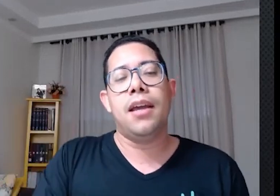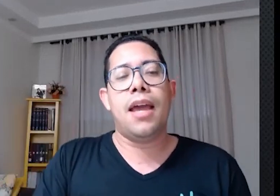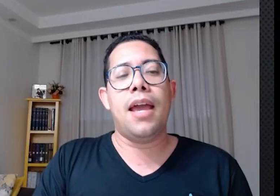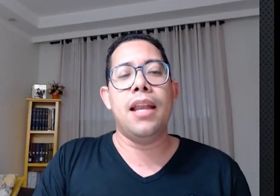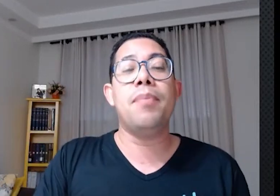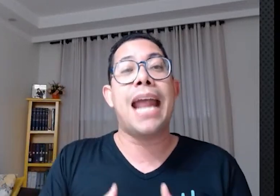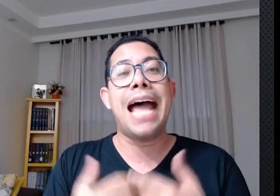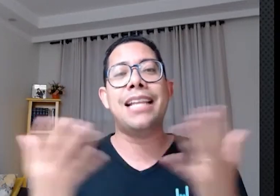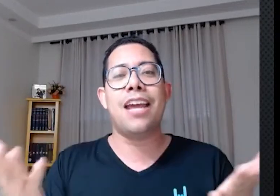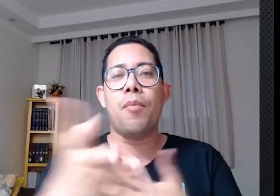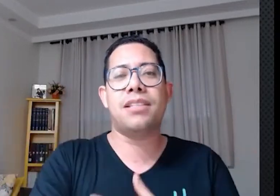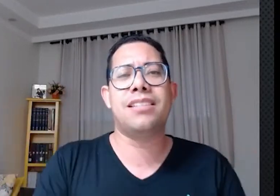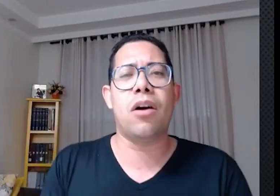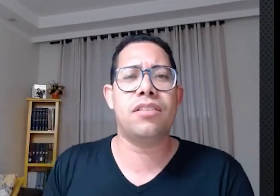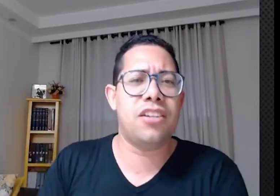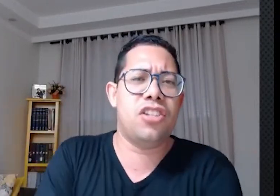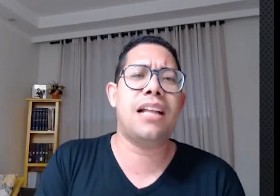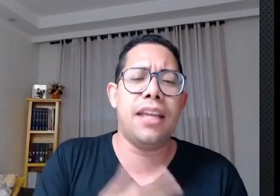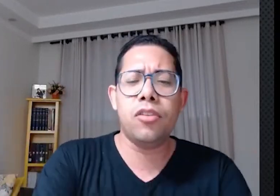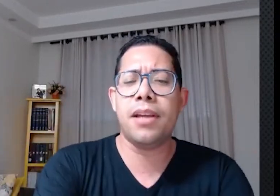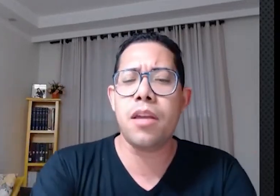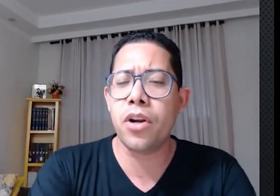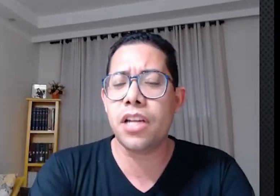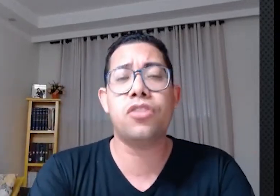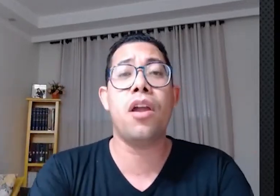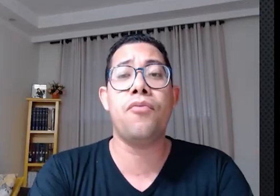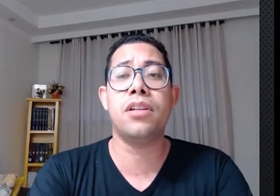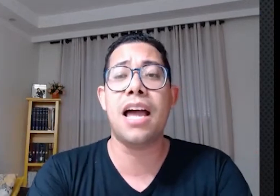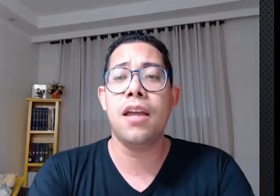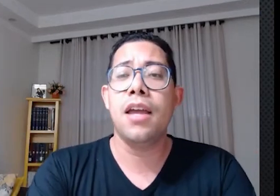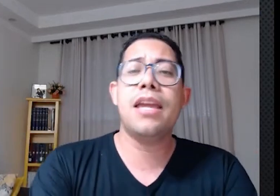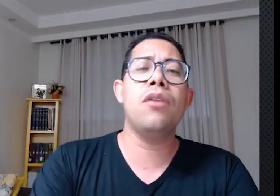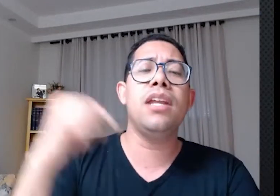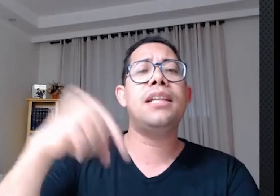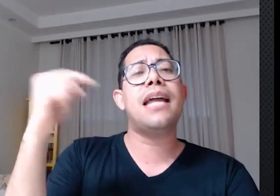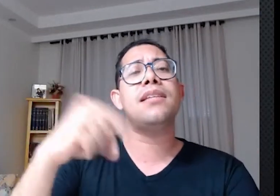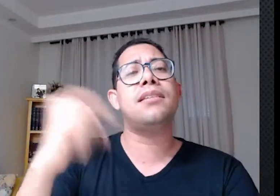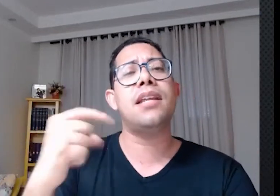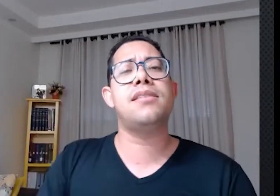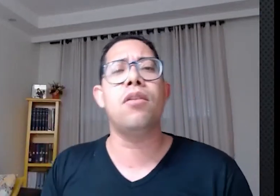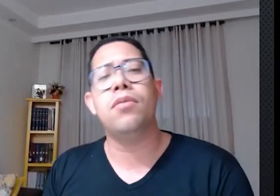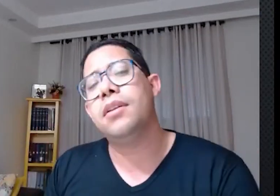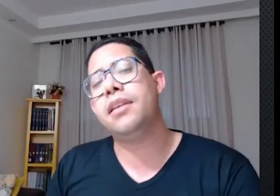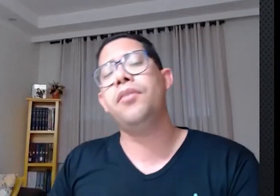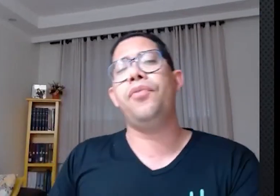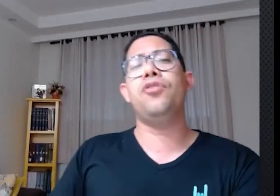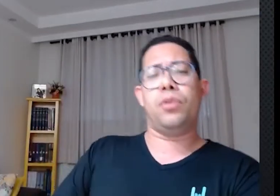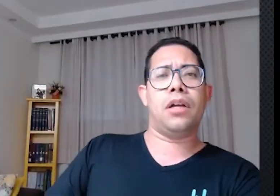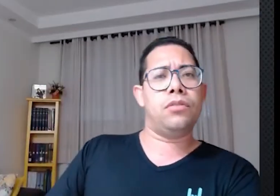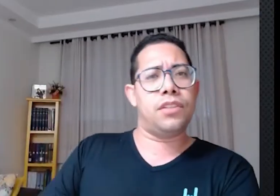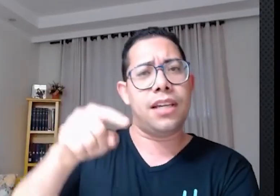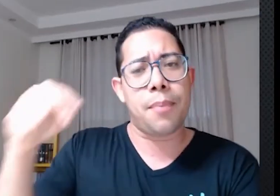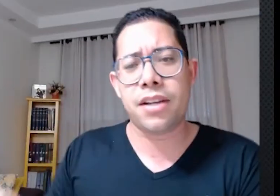aqui liberada, né, como essas aulas que a gente está tendo, mas é importante só reforçar. E aí o link está na descrição desse